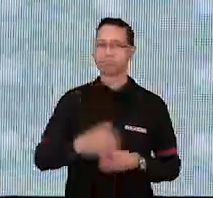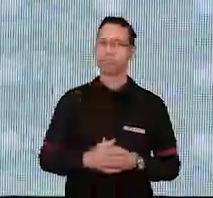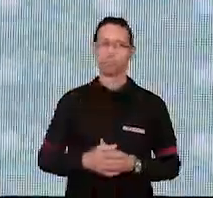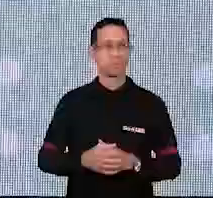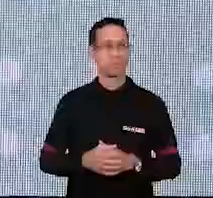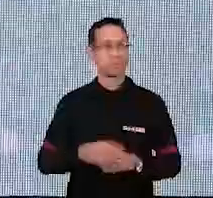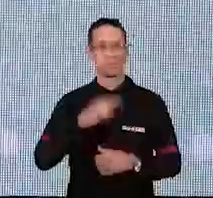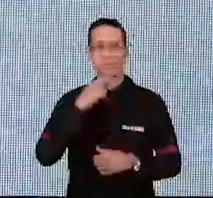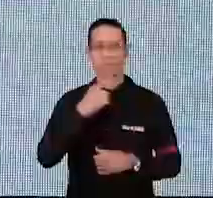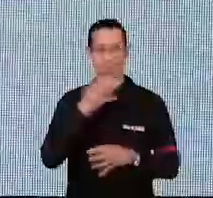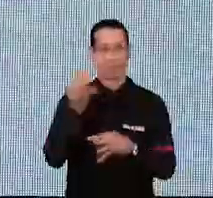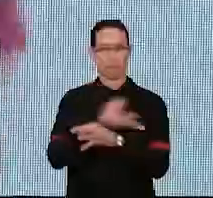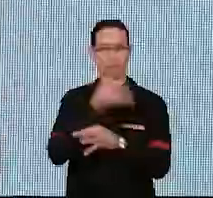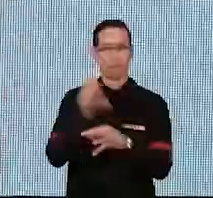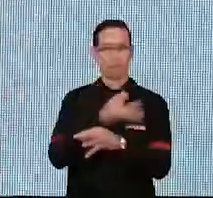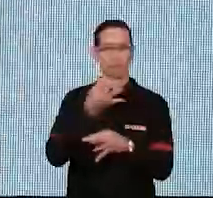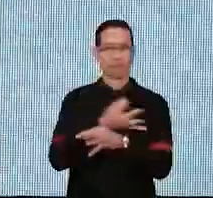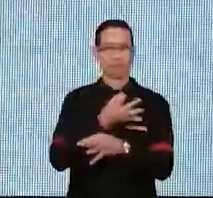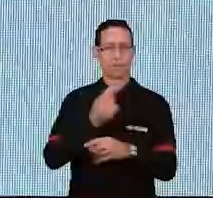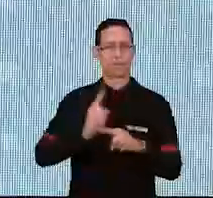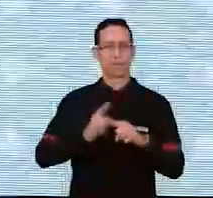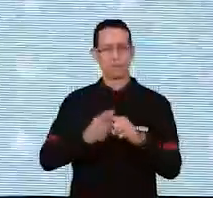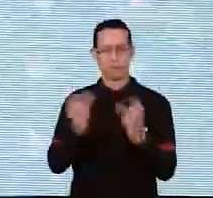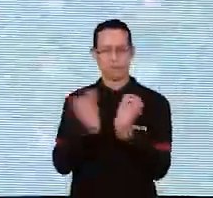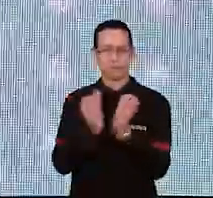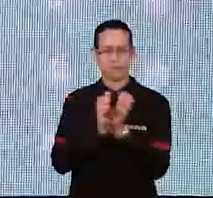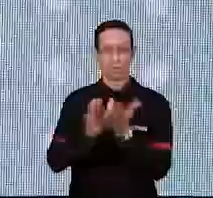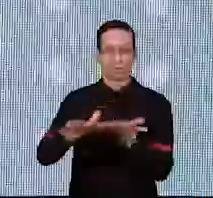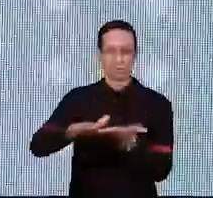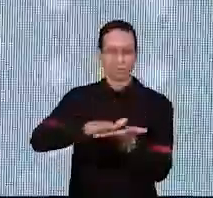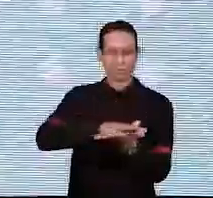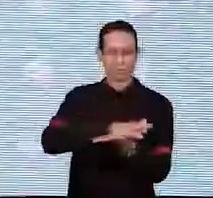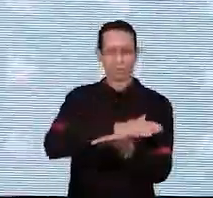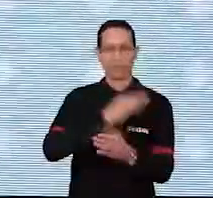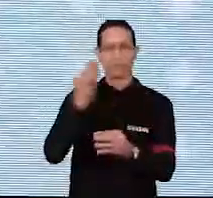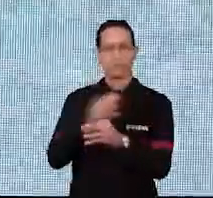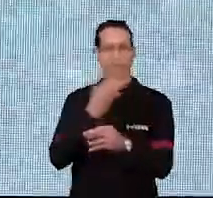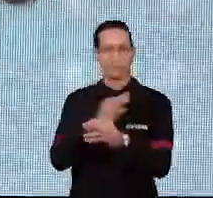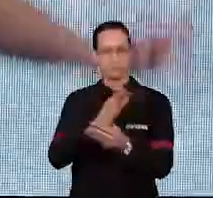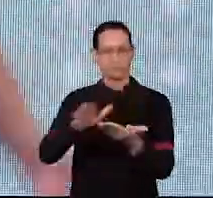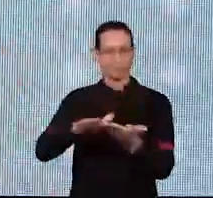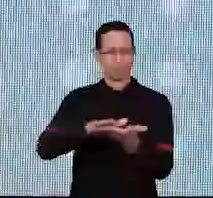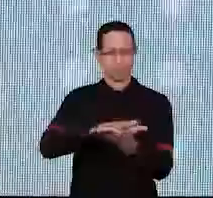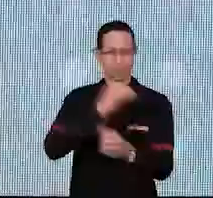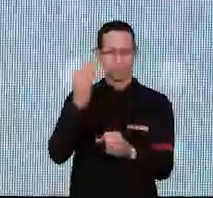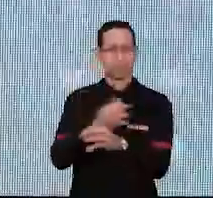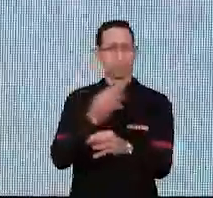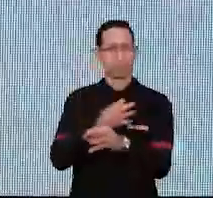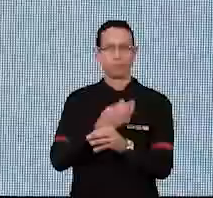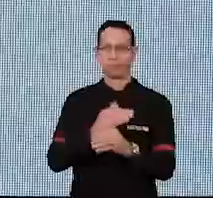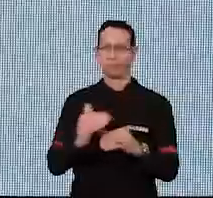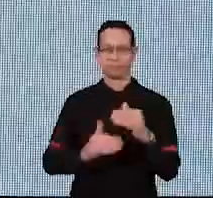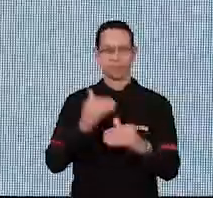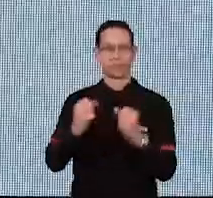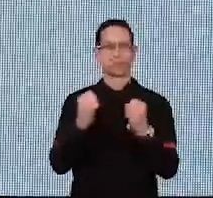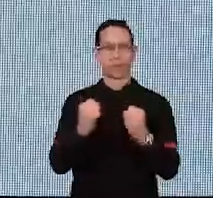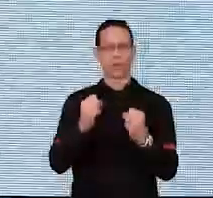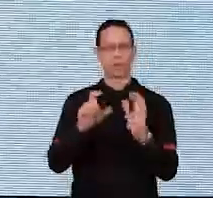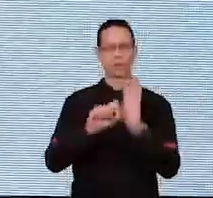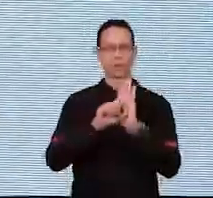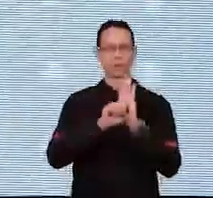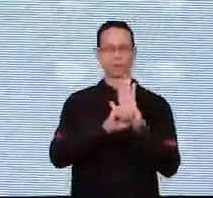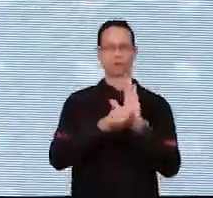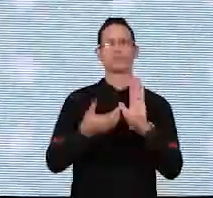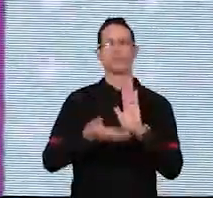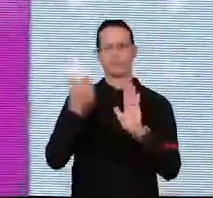resistentes e multiresistentes. Porque você vai matando um grupo, vai achando resistência, né, criando resistência para outros grupos de bactérias. Então, tem